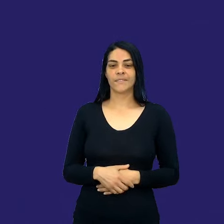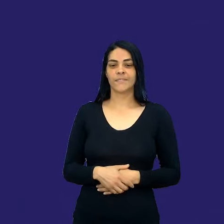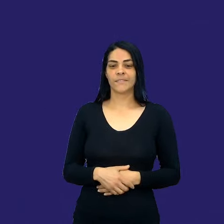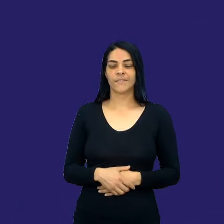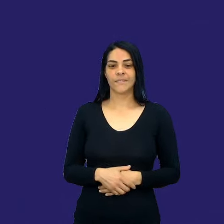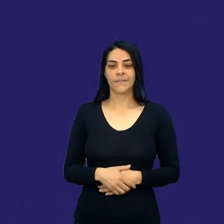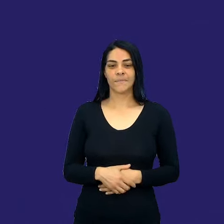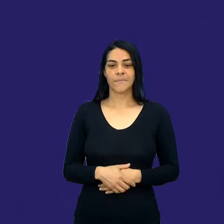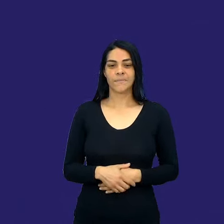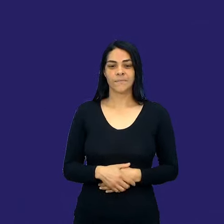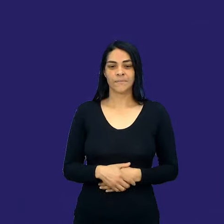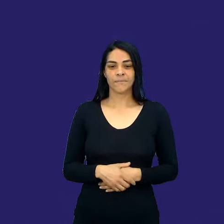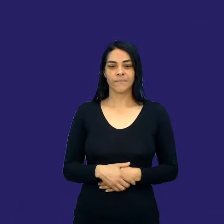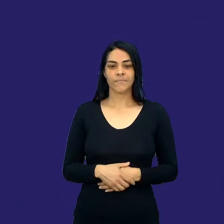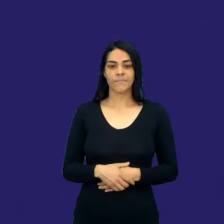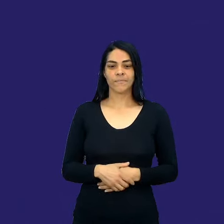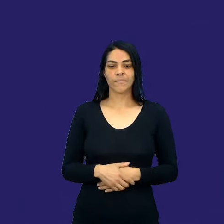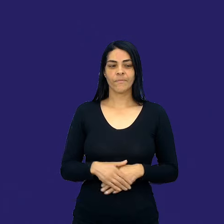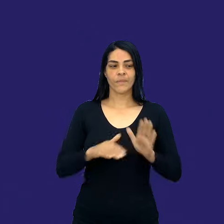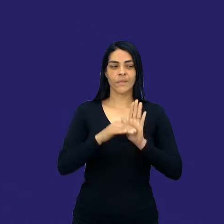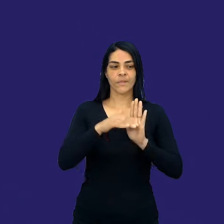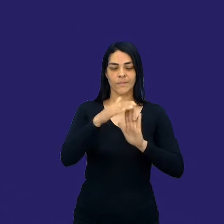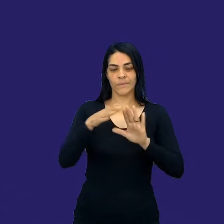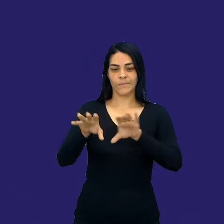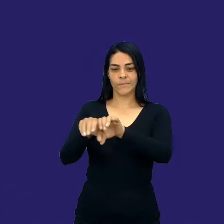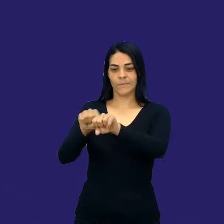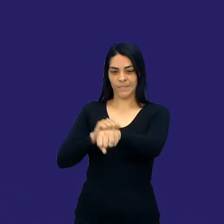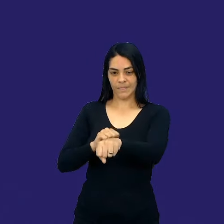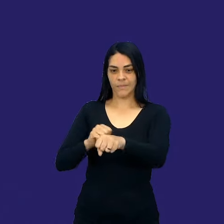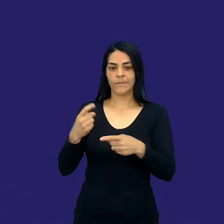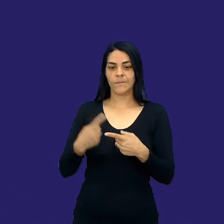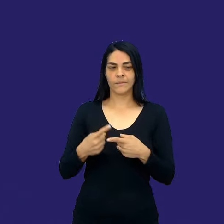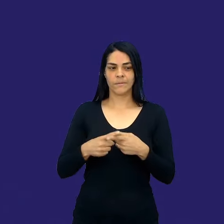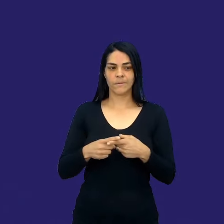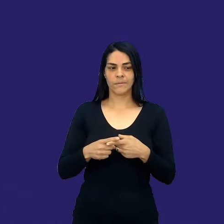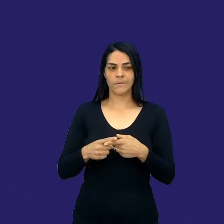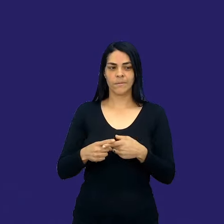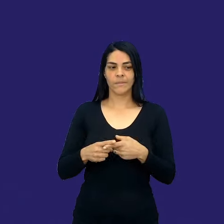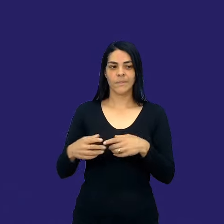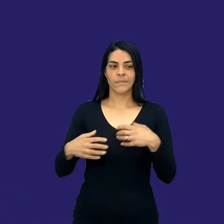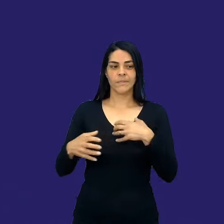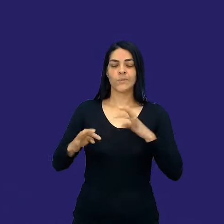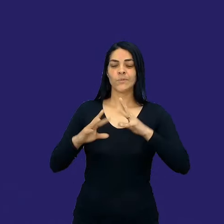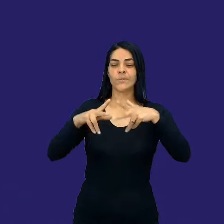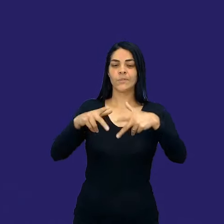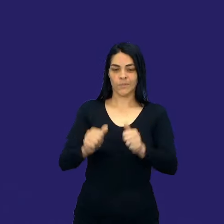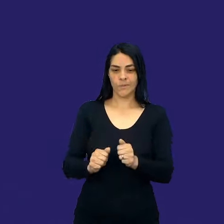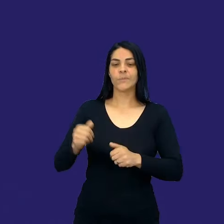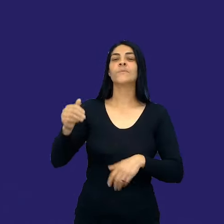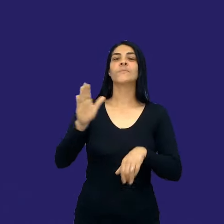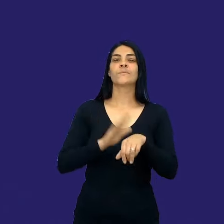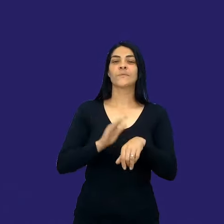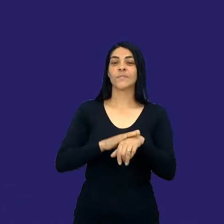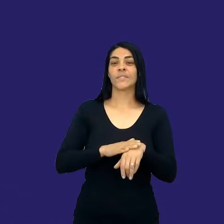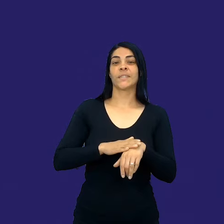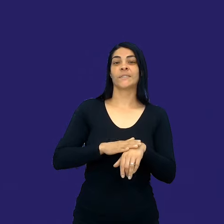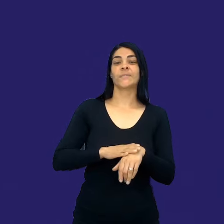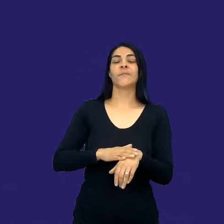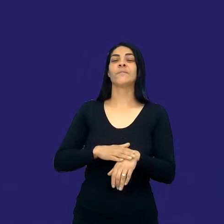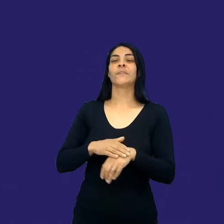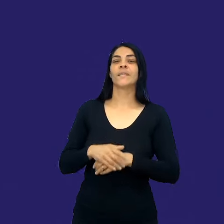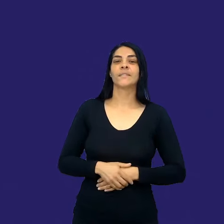possam acessar esse roteiro formativo, porque ele é um panorama de tudo que já foi abordado nas etapas anteriores,